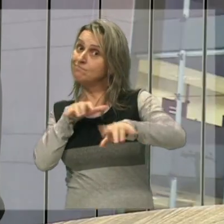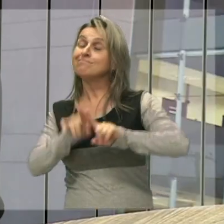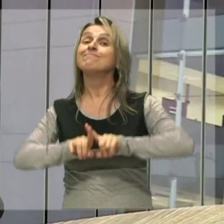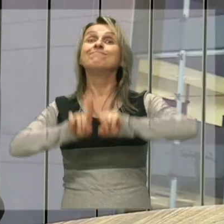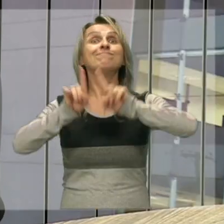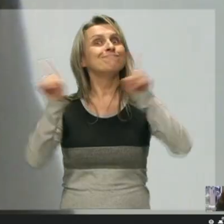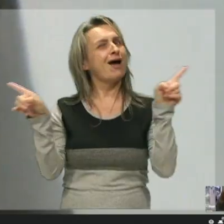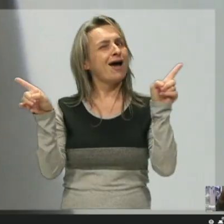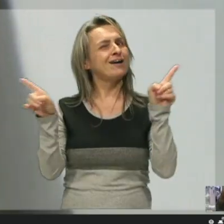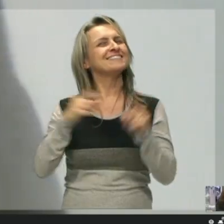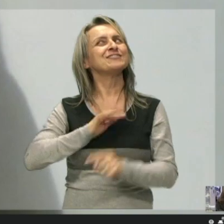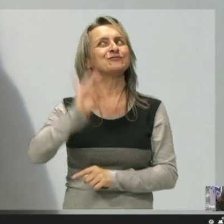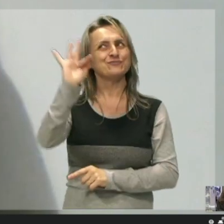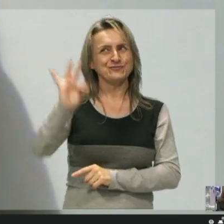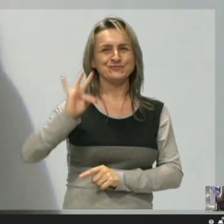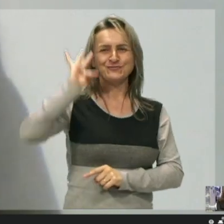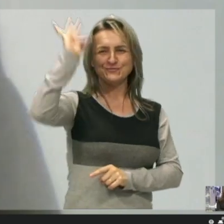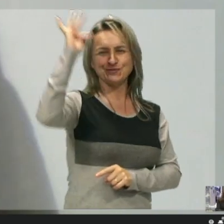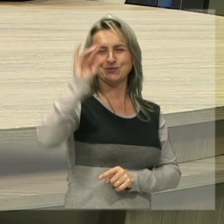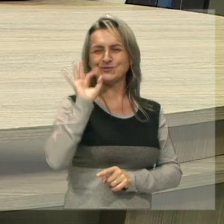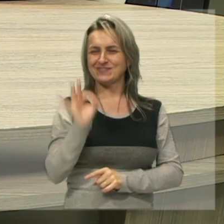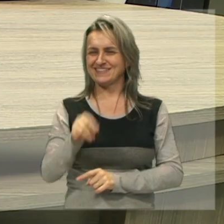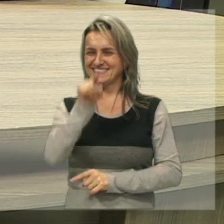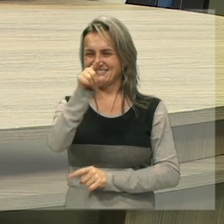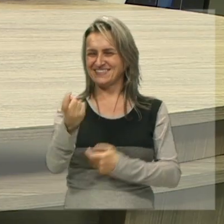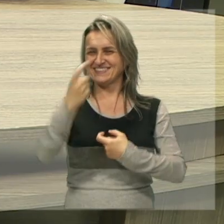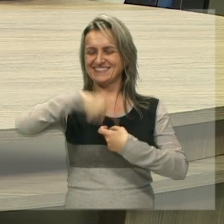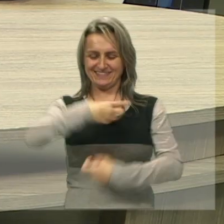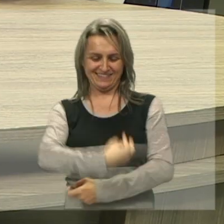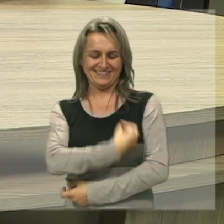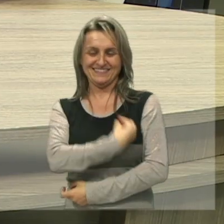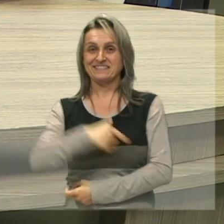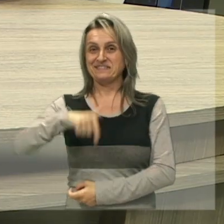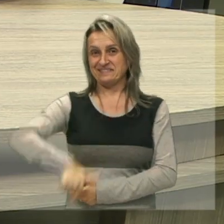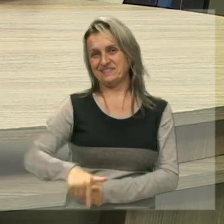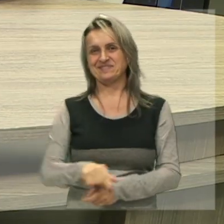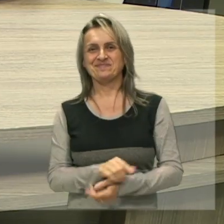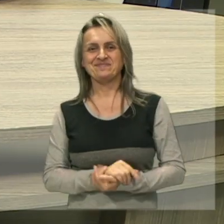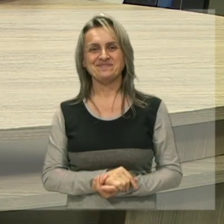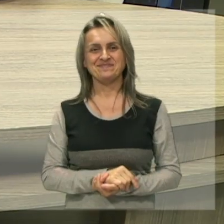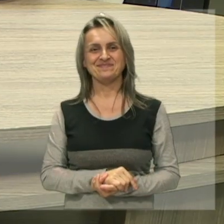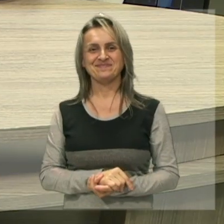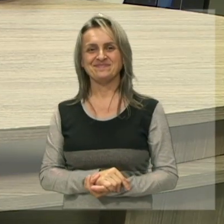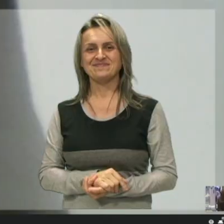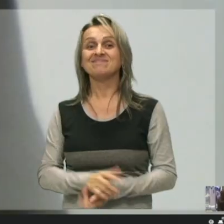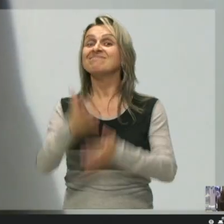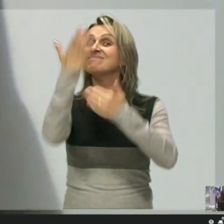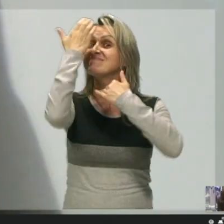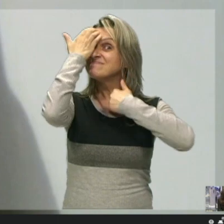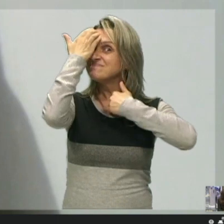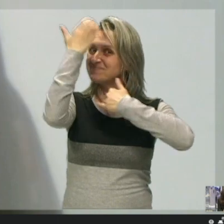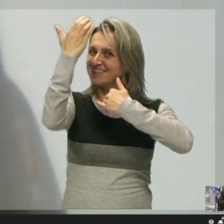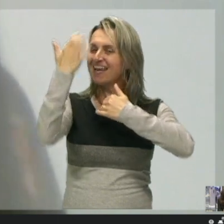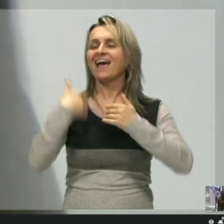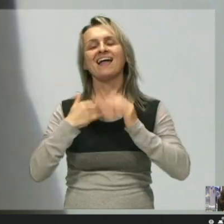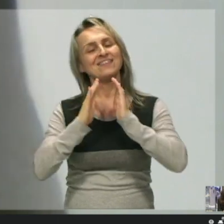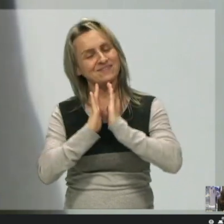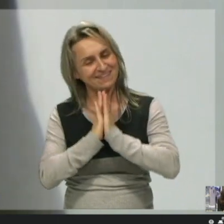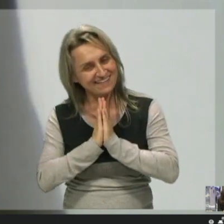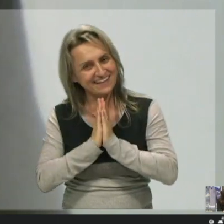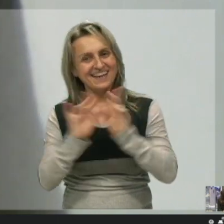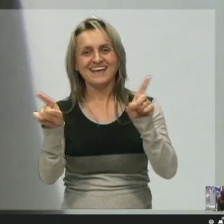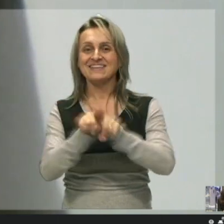uma hora você vai estar aqui. Eu tenho certeza que ainda falando mais ainda sobre esse e outros temas. Obrigada, fico grata e emocionada,